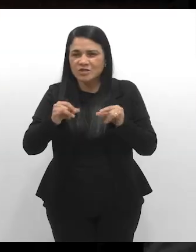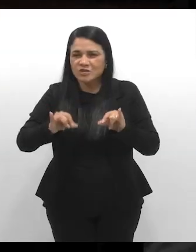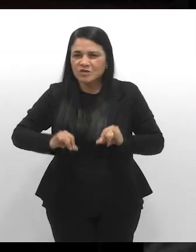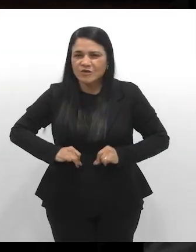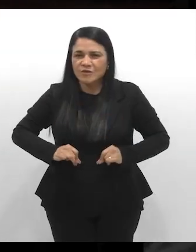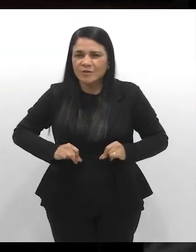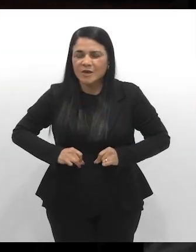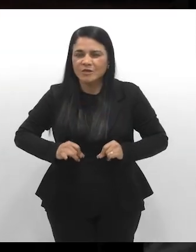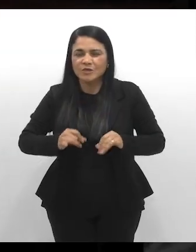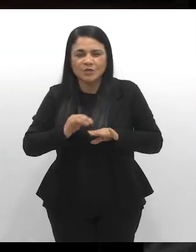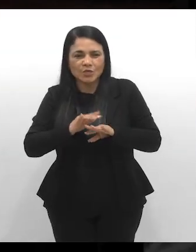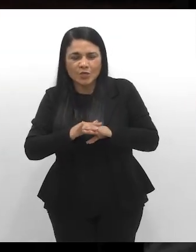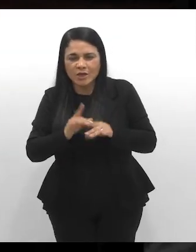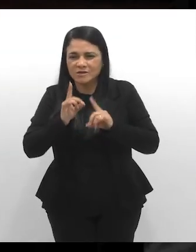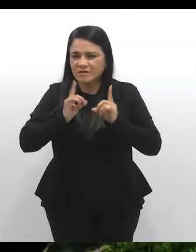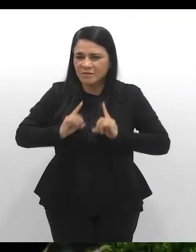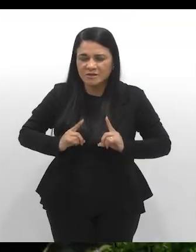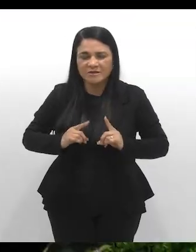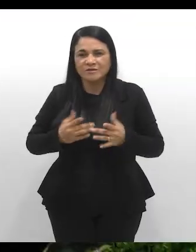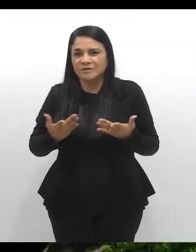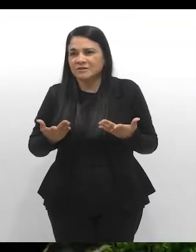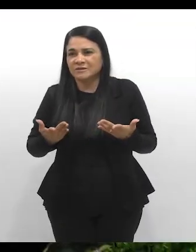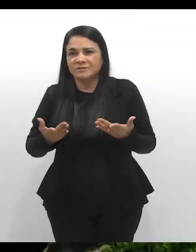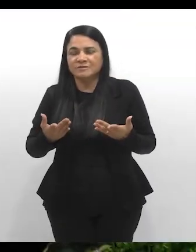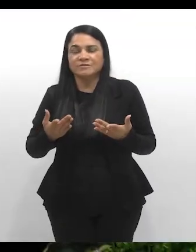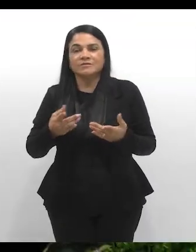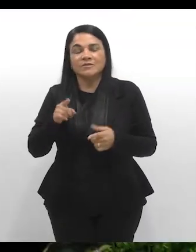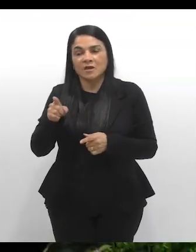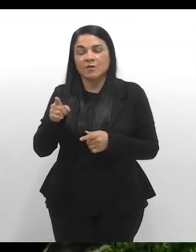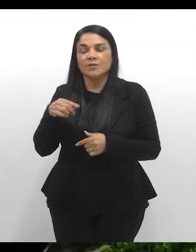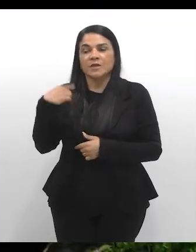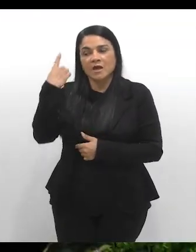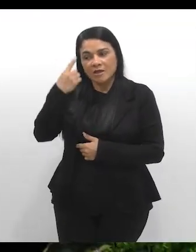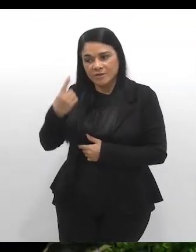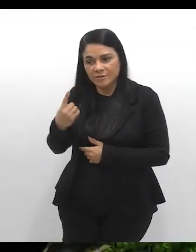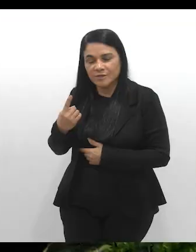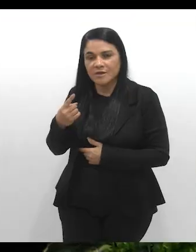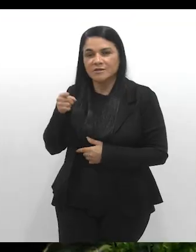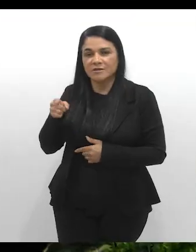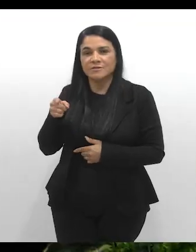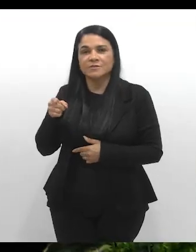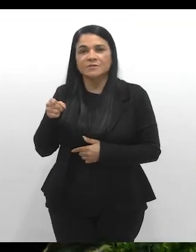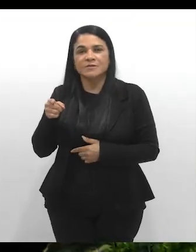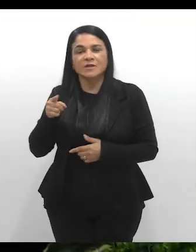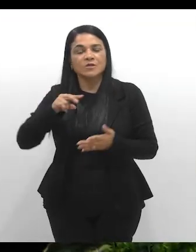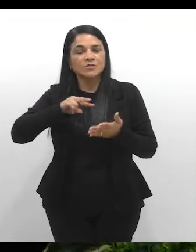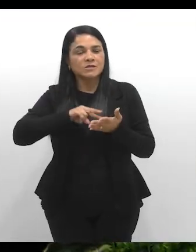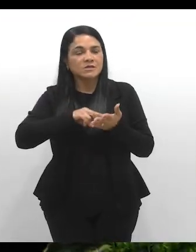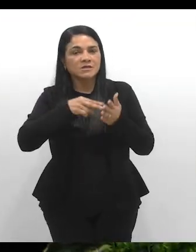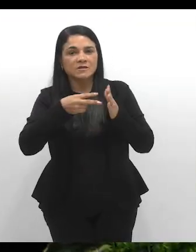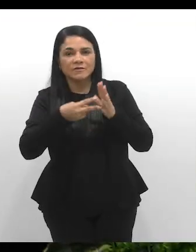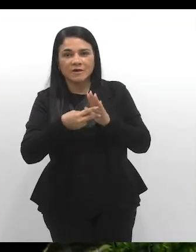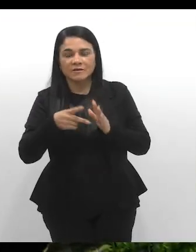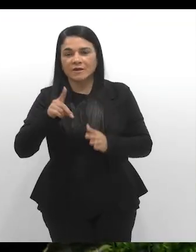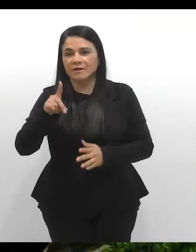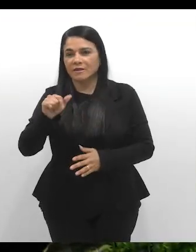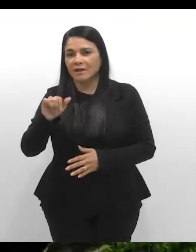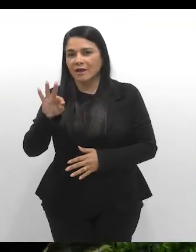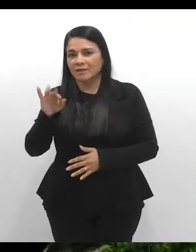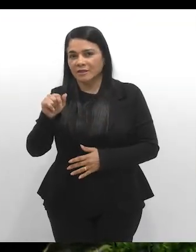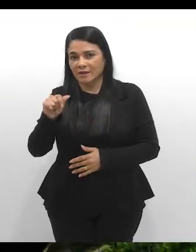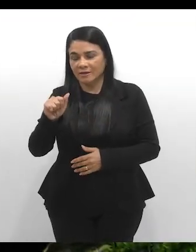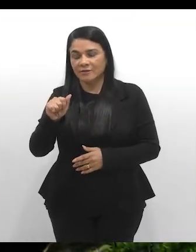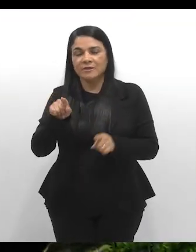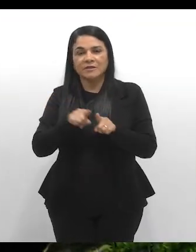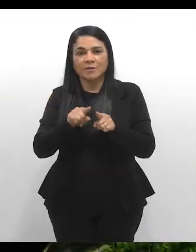esses sofrimentos. Deputada Dani Monteiro, retorno a deputada trazendo um pouco o significado dessa data e